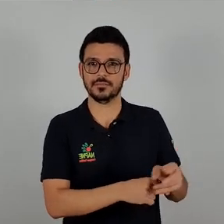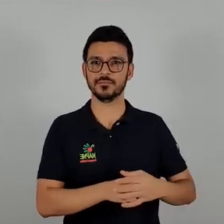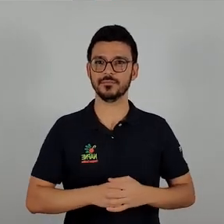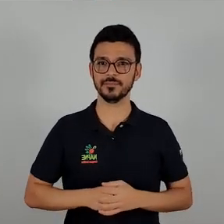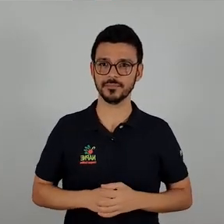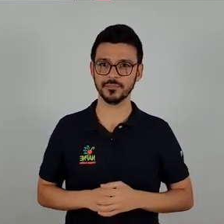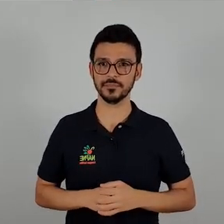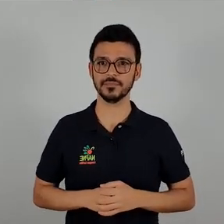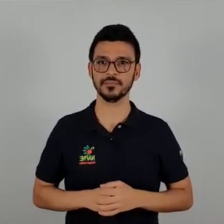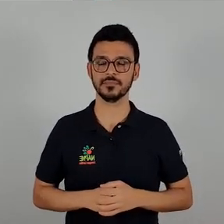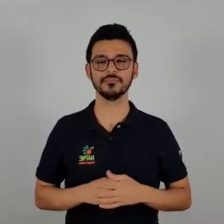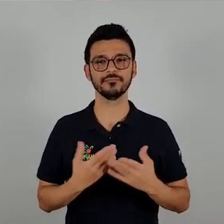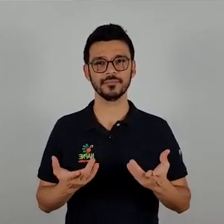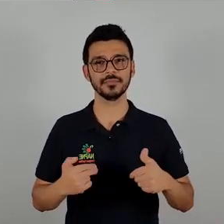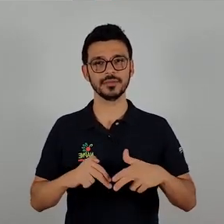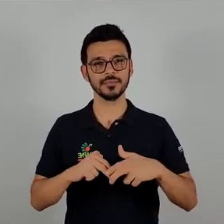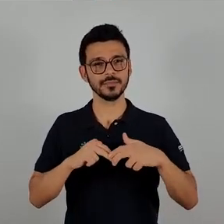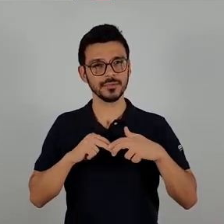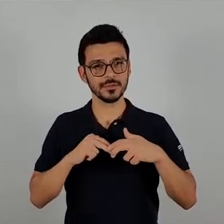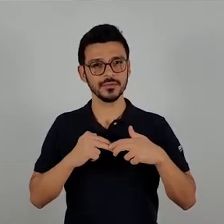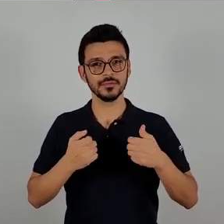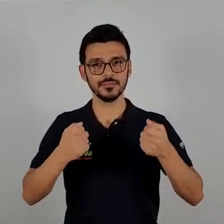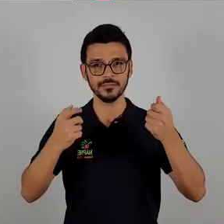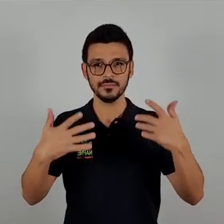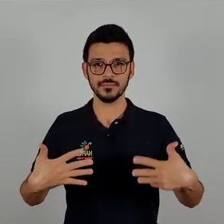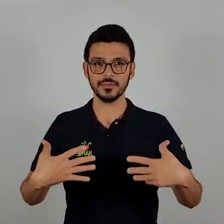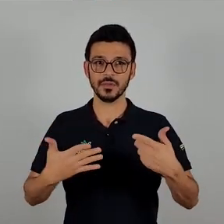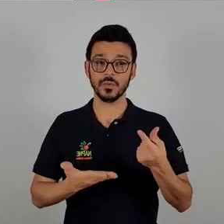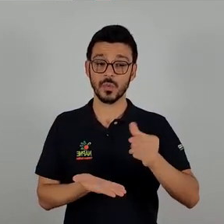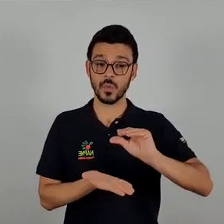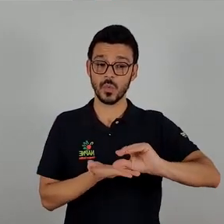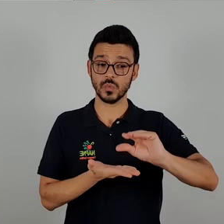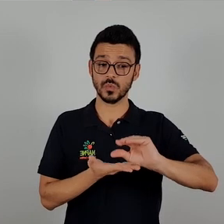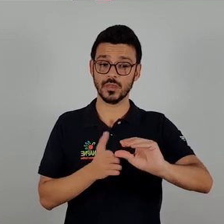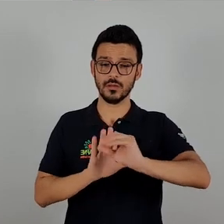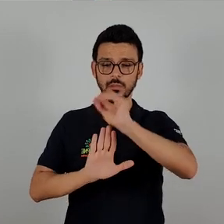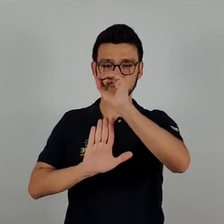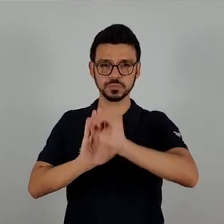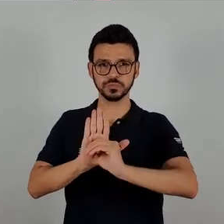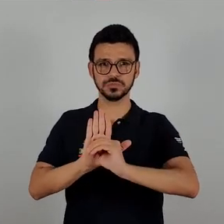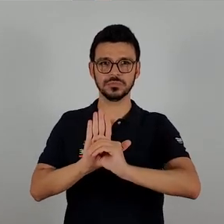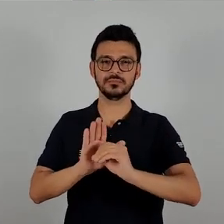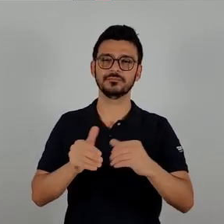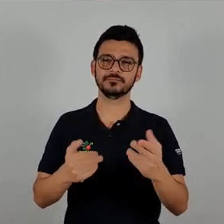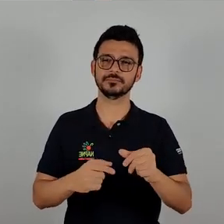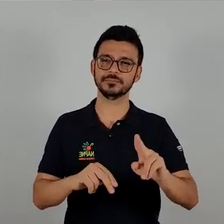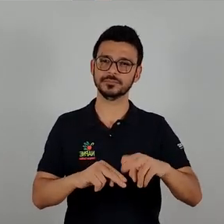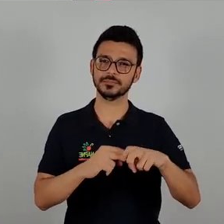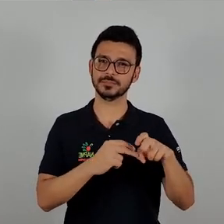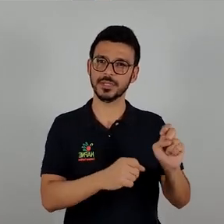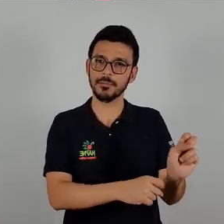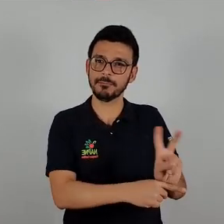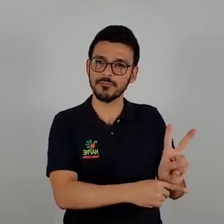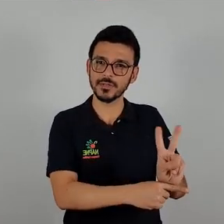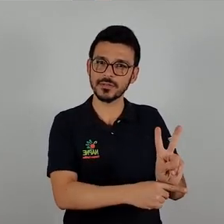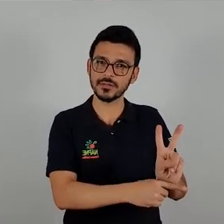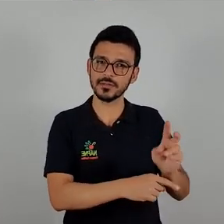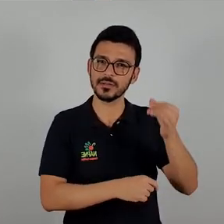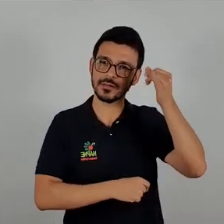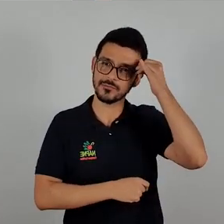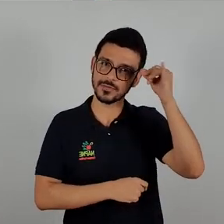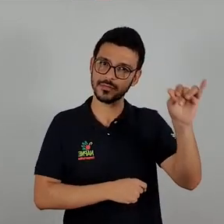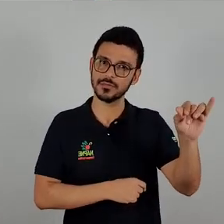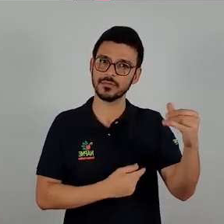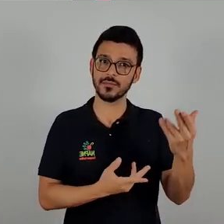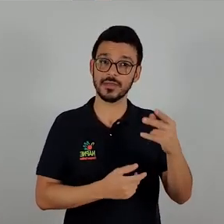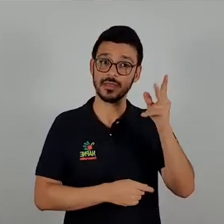Obrigada. Ora, eu que agradeço a soma aí, que bom. Então, aqui na humana também, só para vocês verem, né, como ela vai longe, né, então aqui, ó, isso aqui é um problema grave,